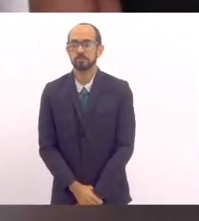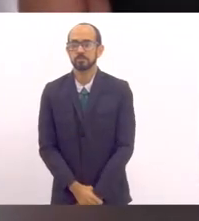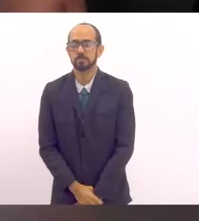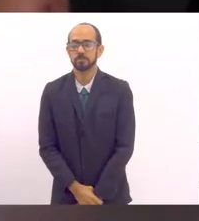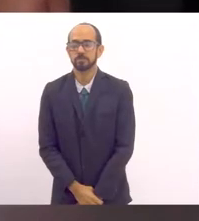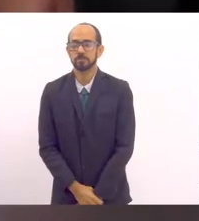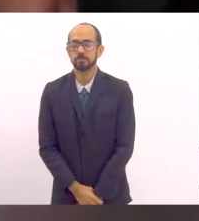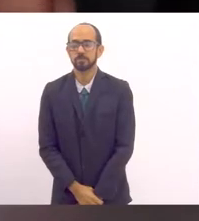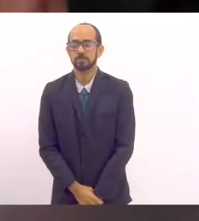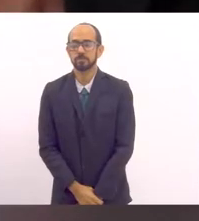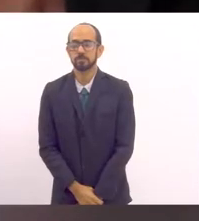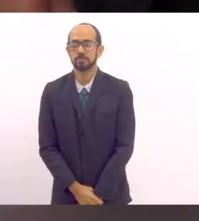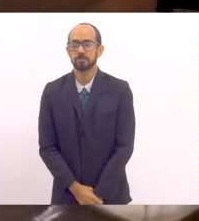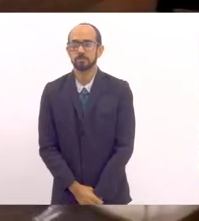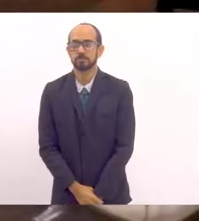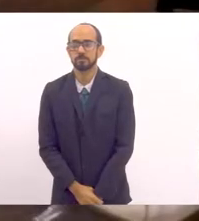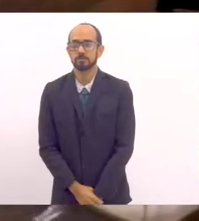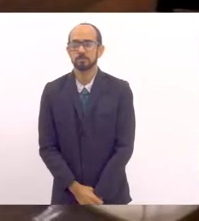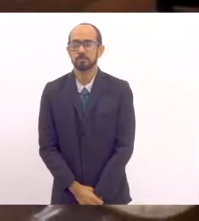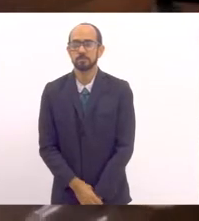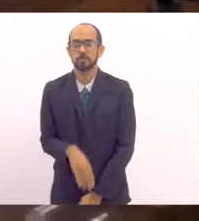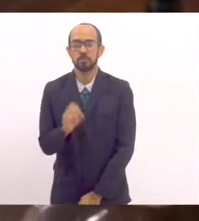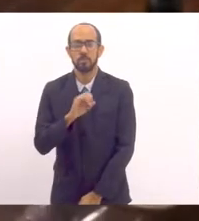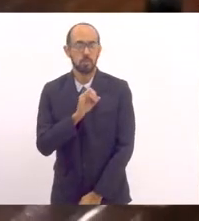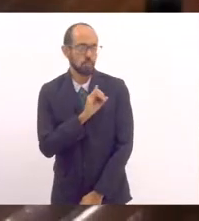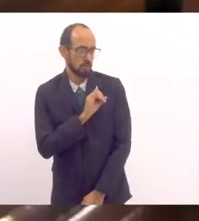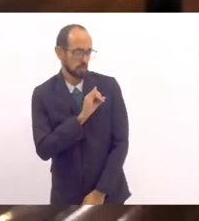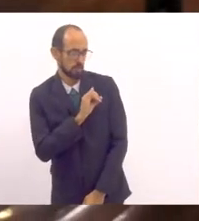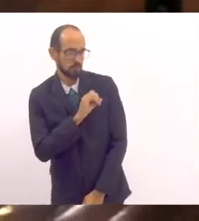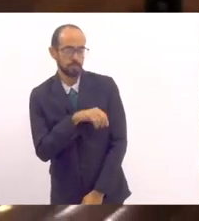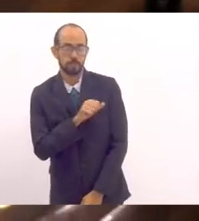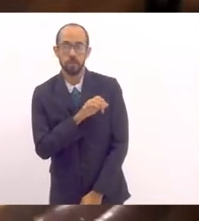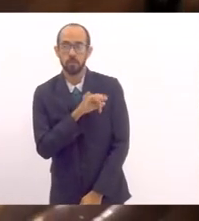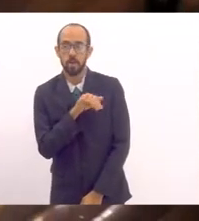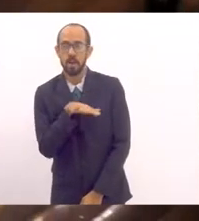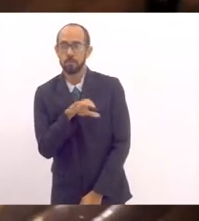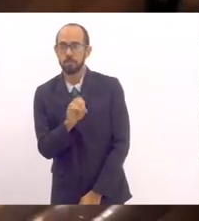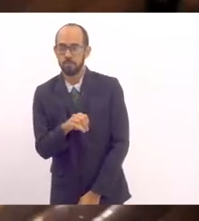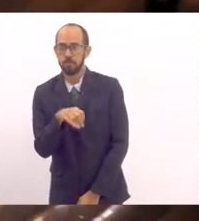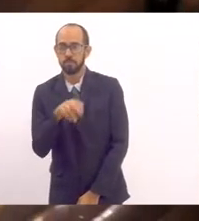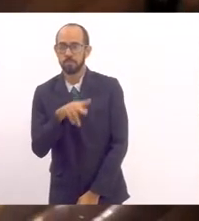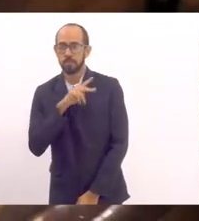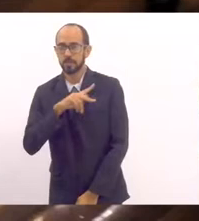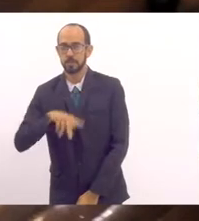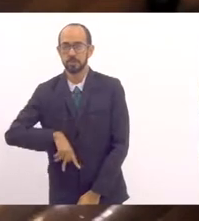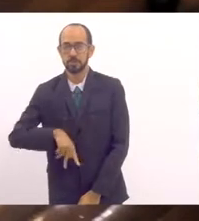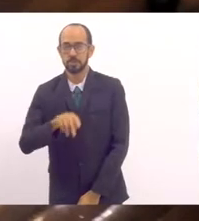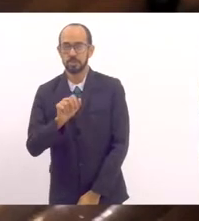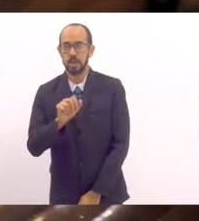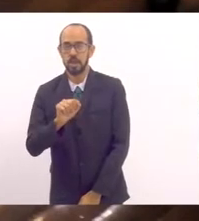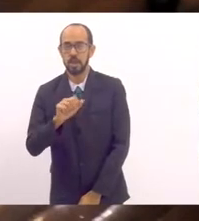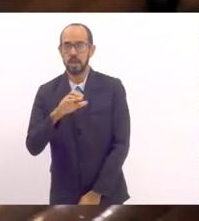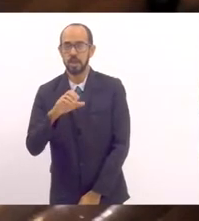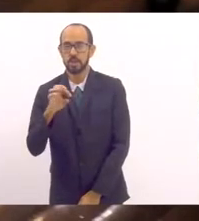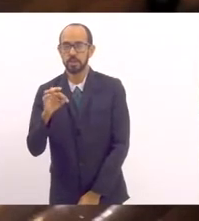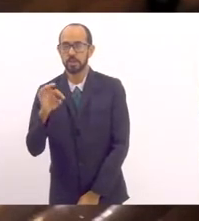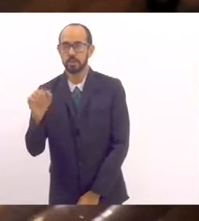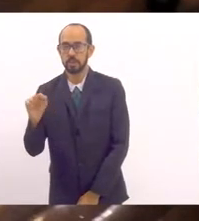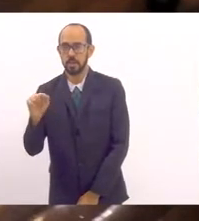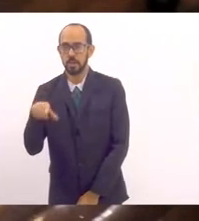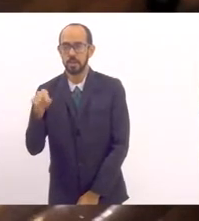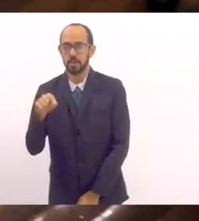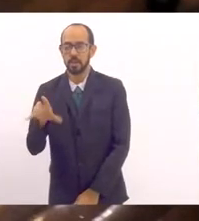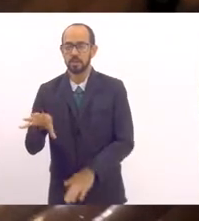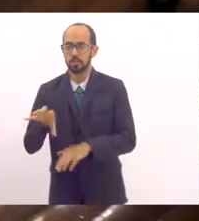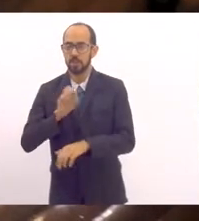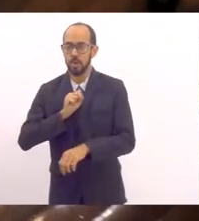Alô. O Fábio, né, o presidente da ACTA, né, pediu para mim justificar a ausência dele. Ele contraiu o Covid, que